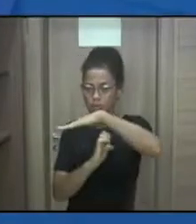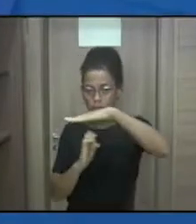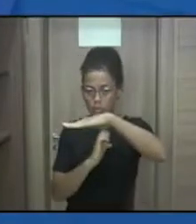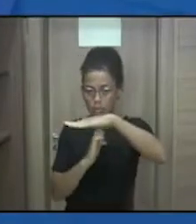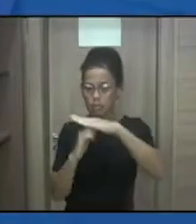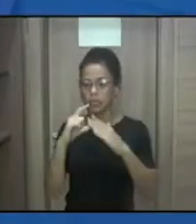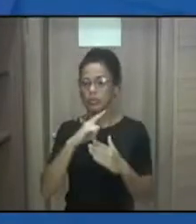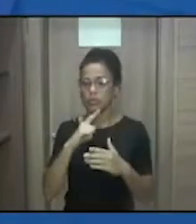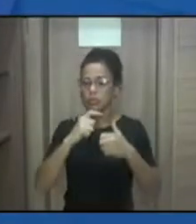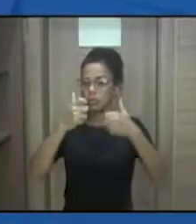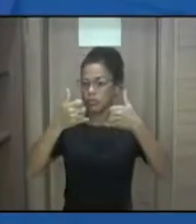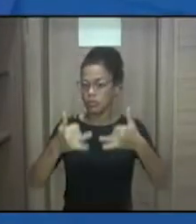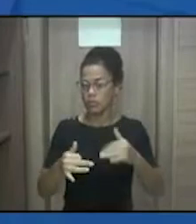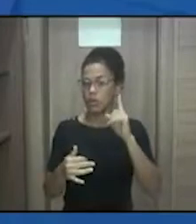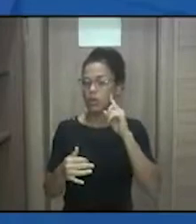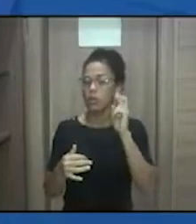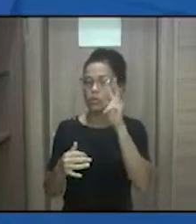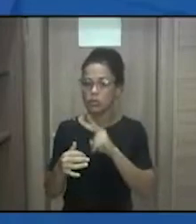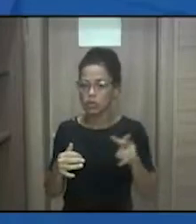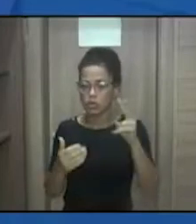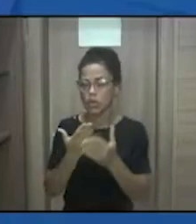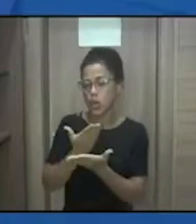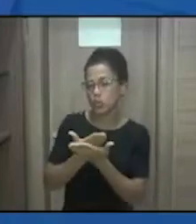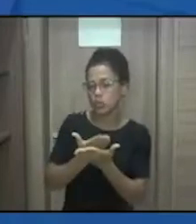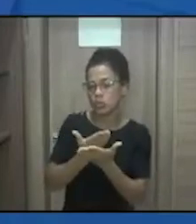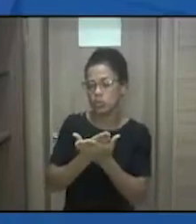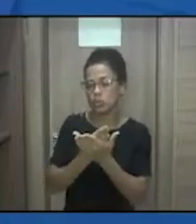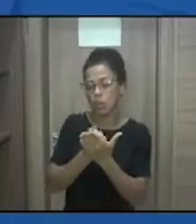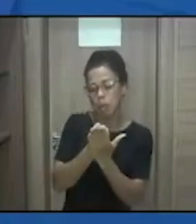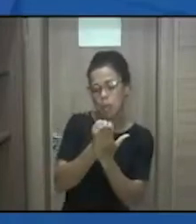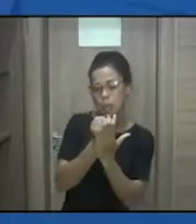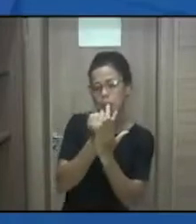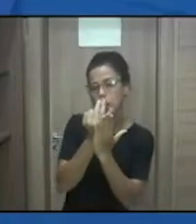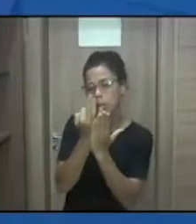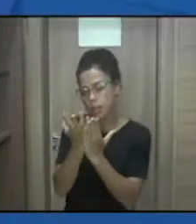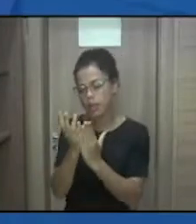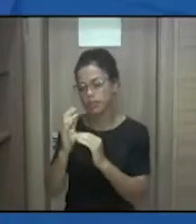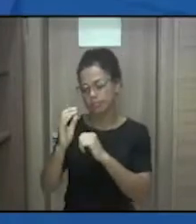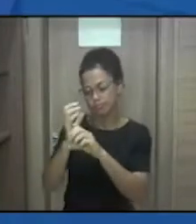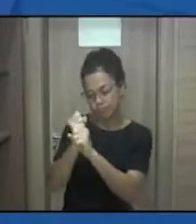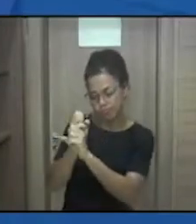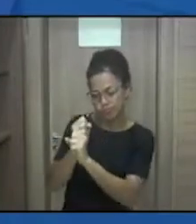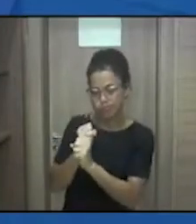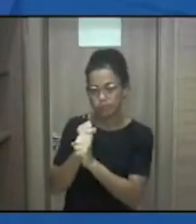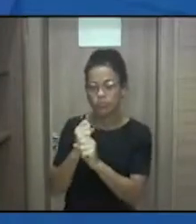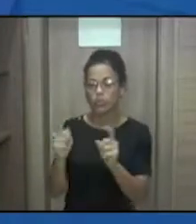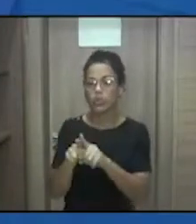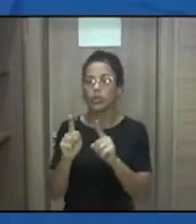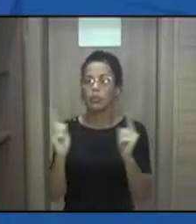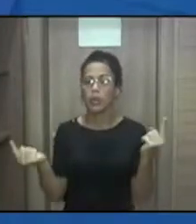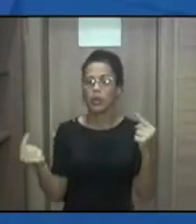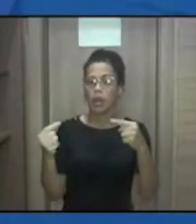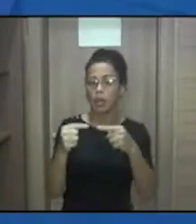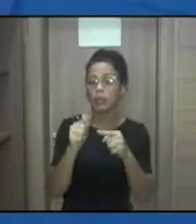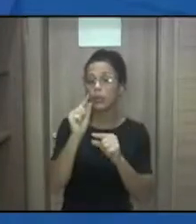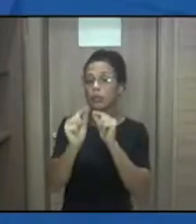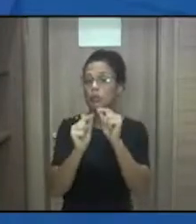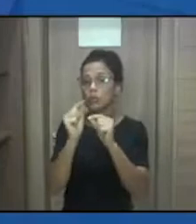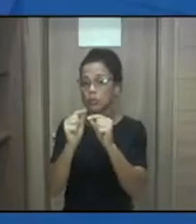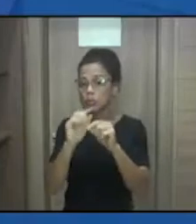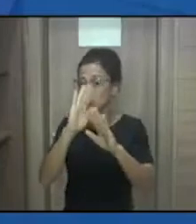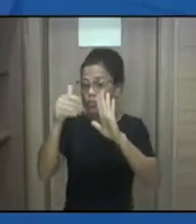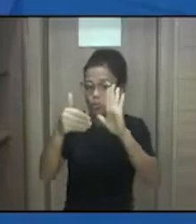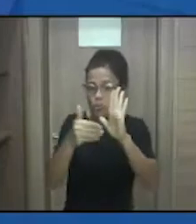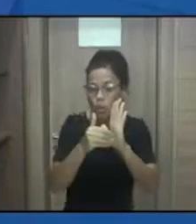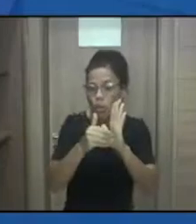Nacional, conforme vimos nos estudos qualitativos que realizamos, e aplicando essa fórmula do markup para todos